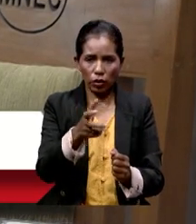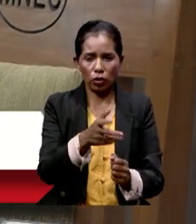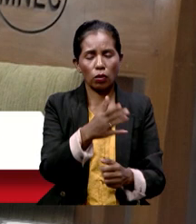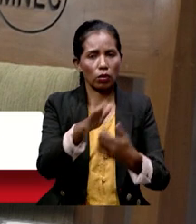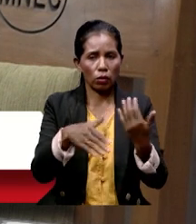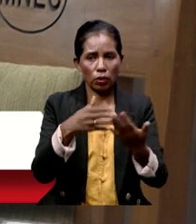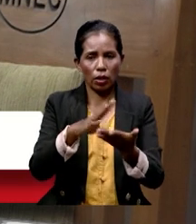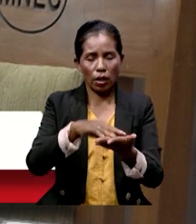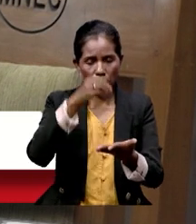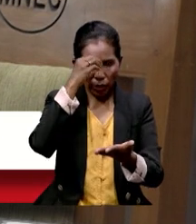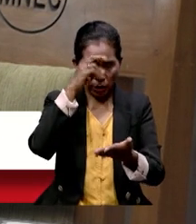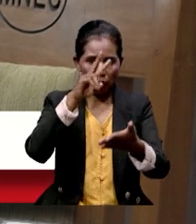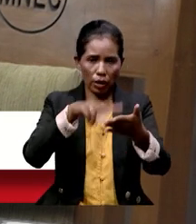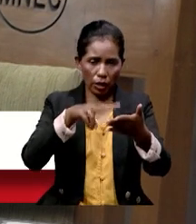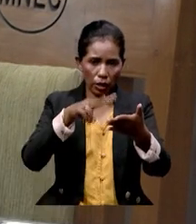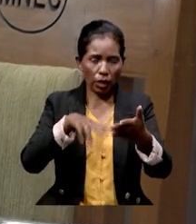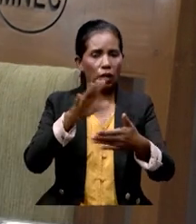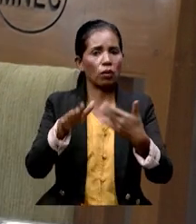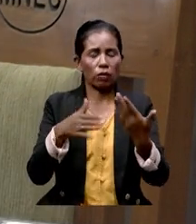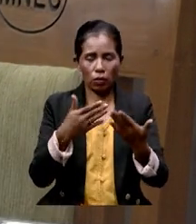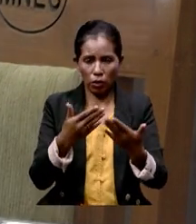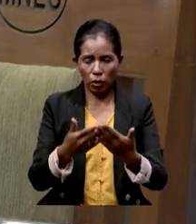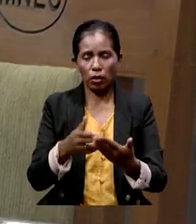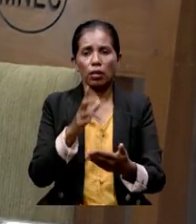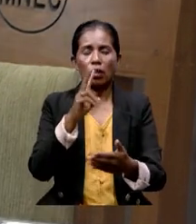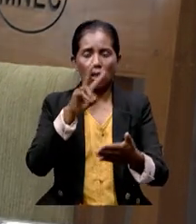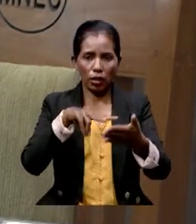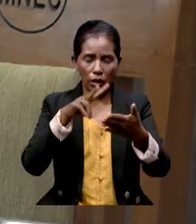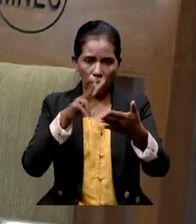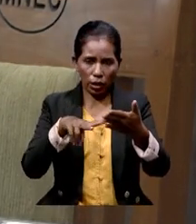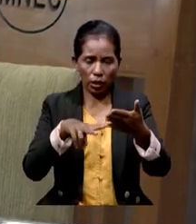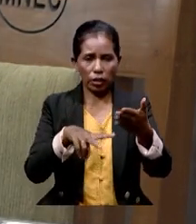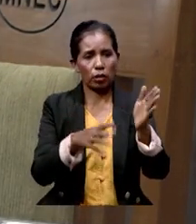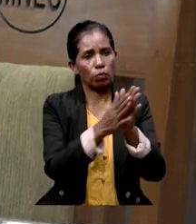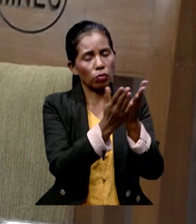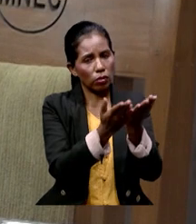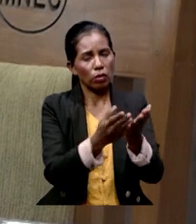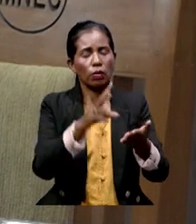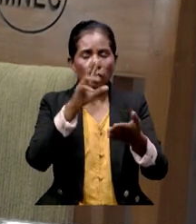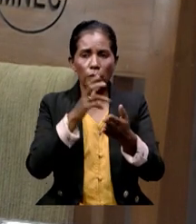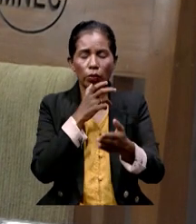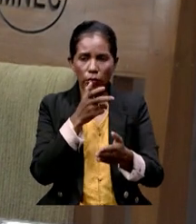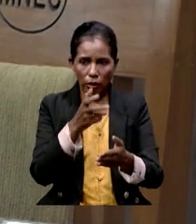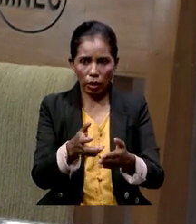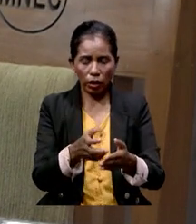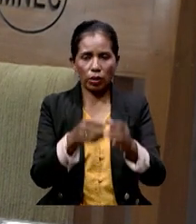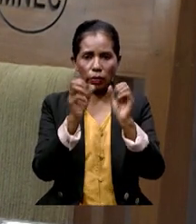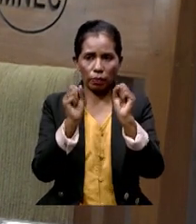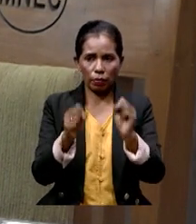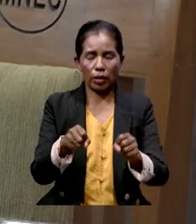português, leiam as traduções de textos em português para